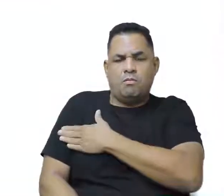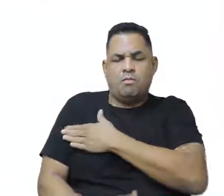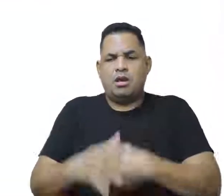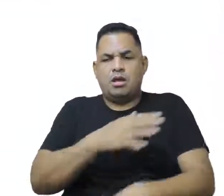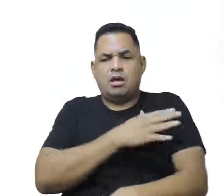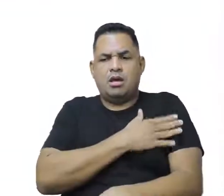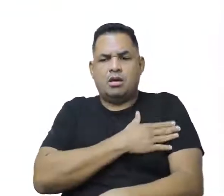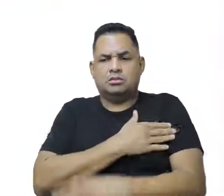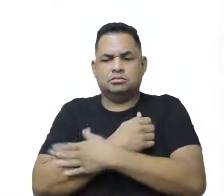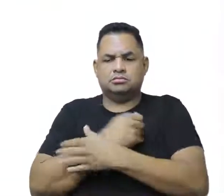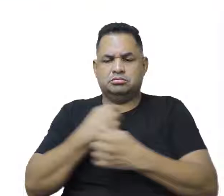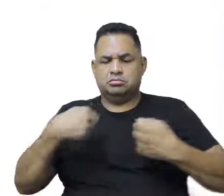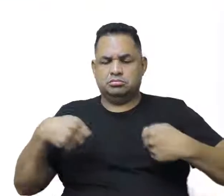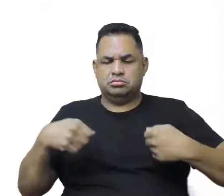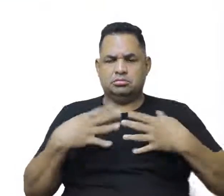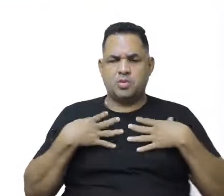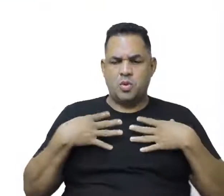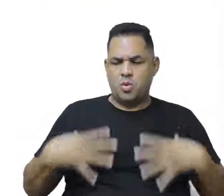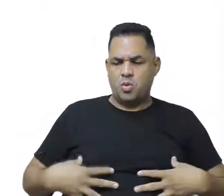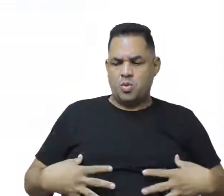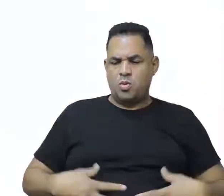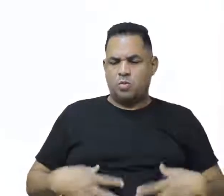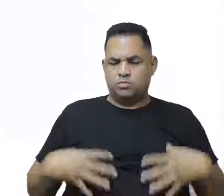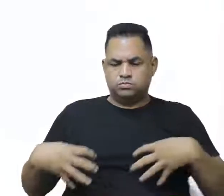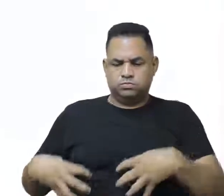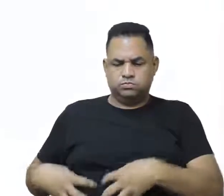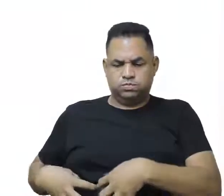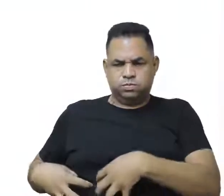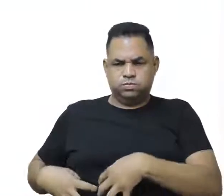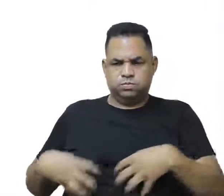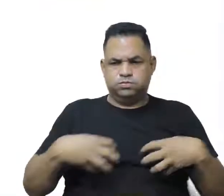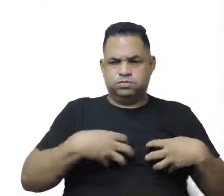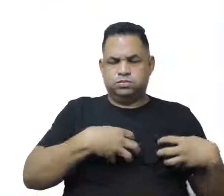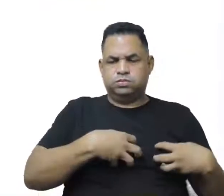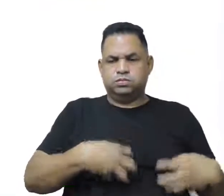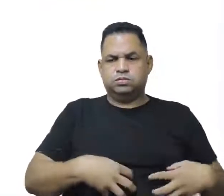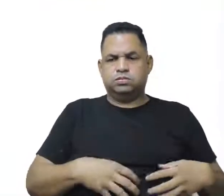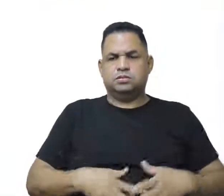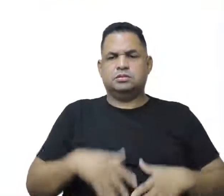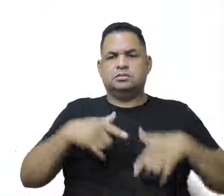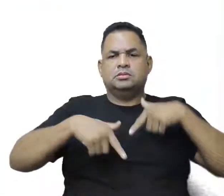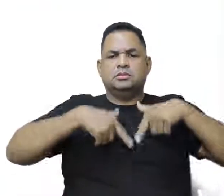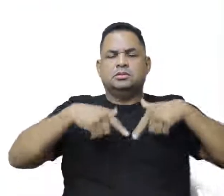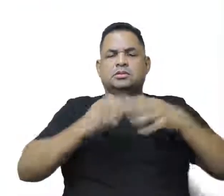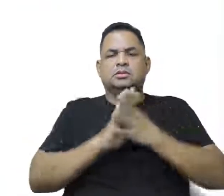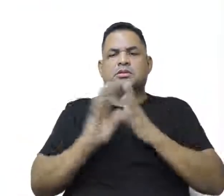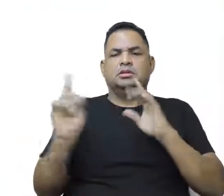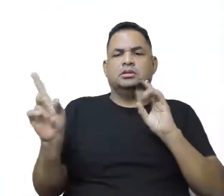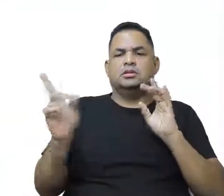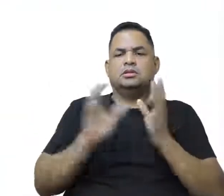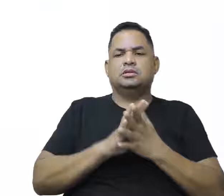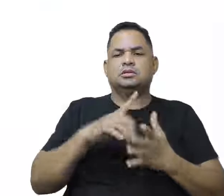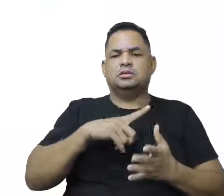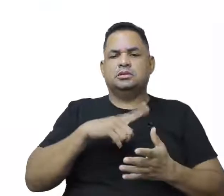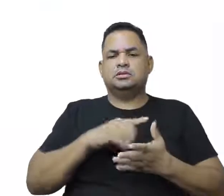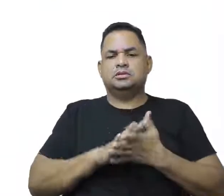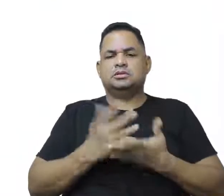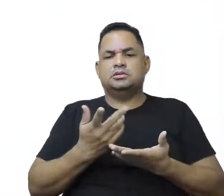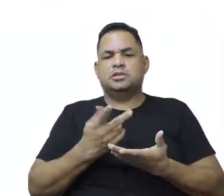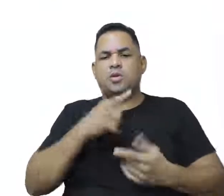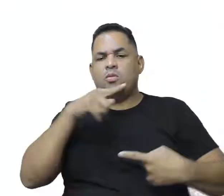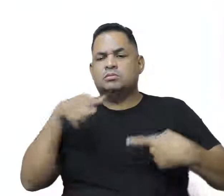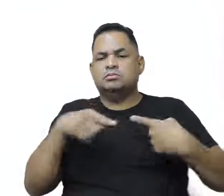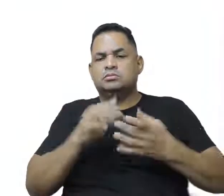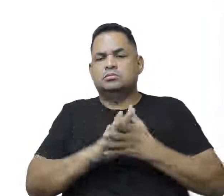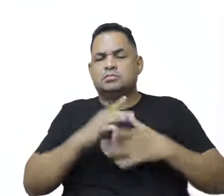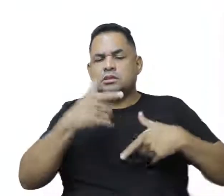vai dependendo do outro, nosso corpo, nossos órgãos. O corpo, ele é funcional, porque cada um tem a sua função.